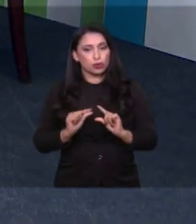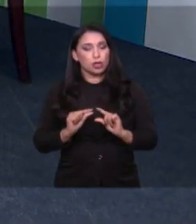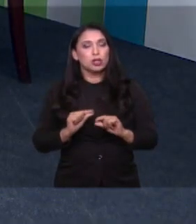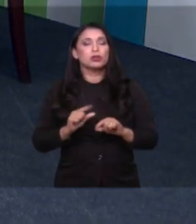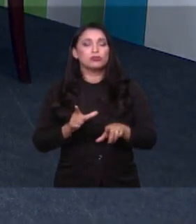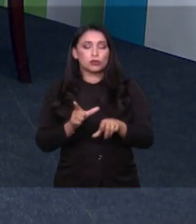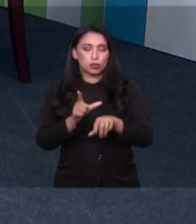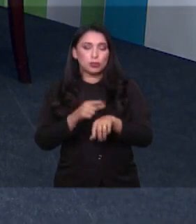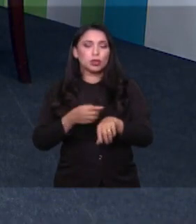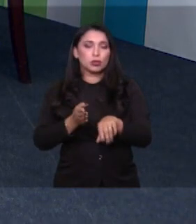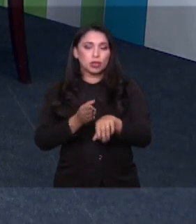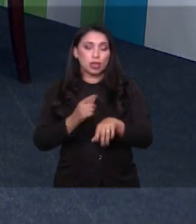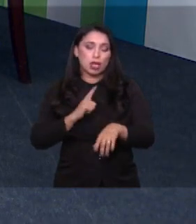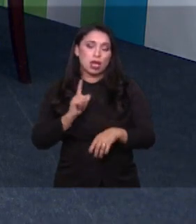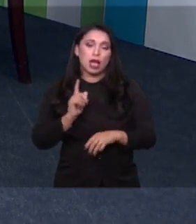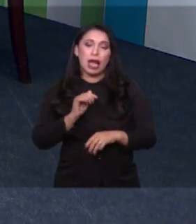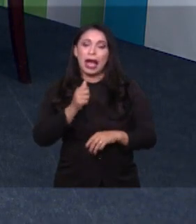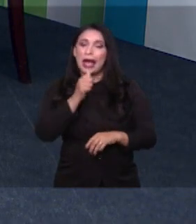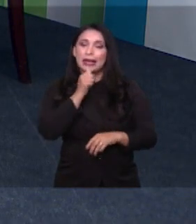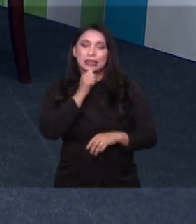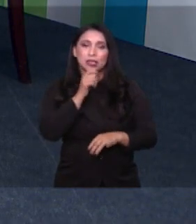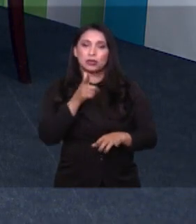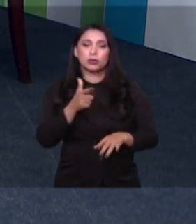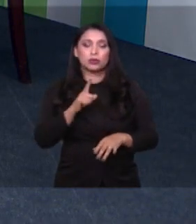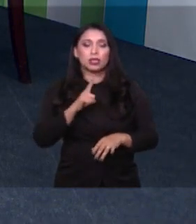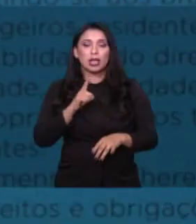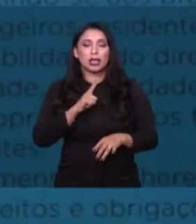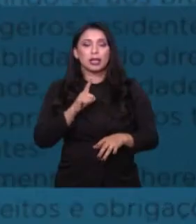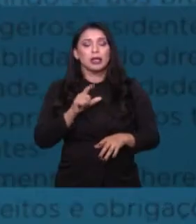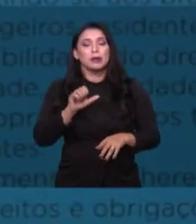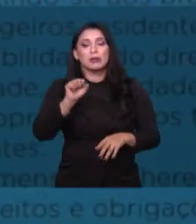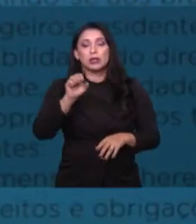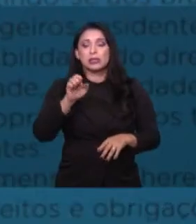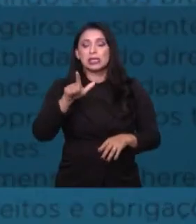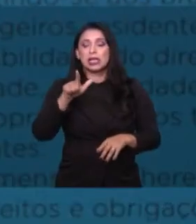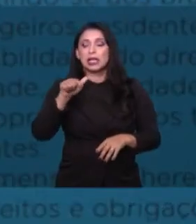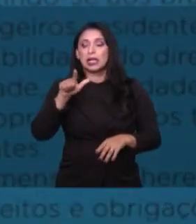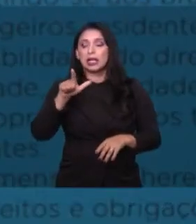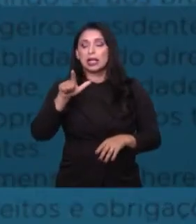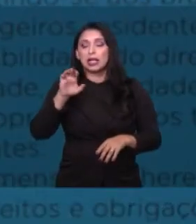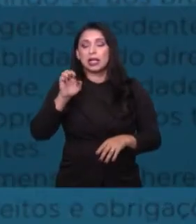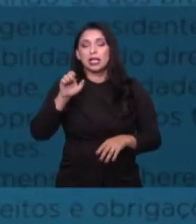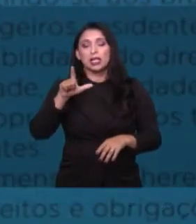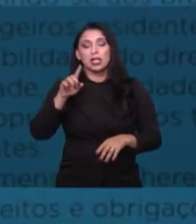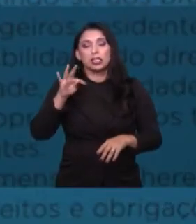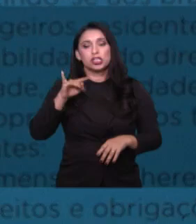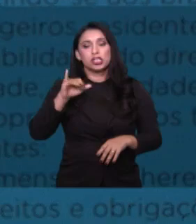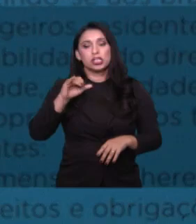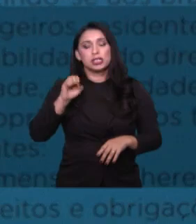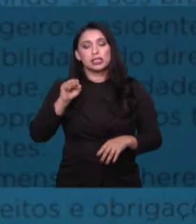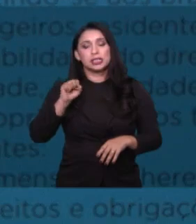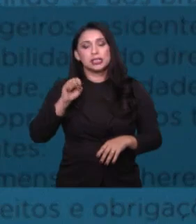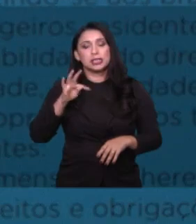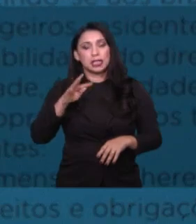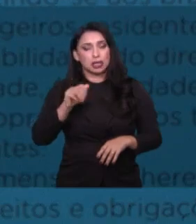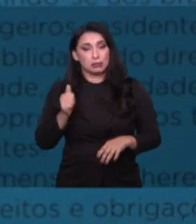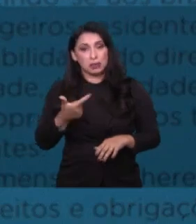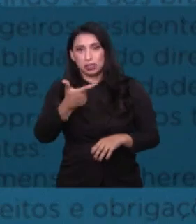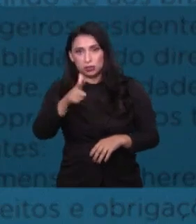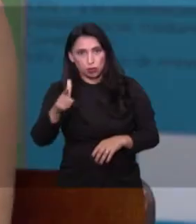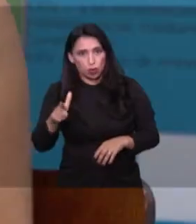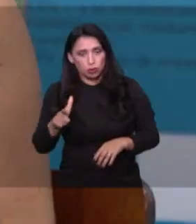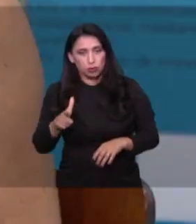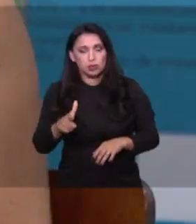trabalho. Não há essa previsão ainda para os seletistas, mas, no mais, são direitos